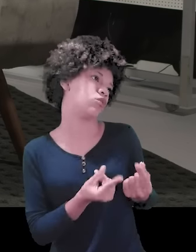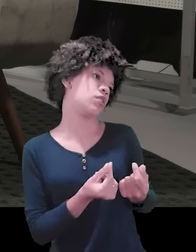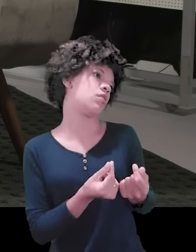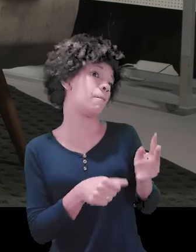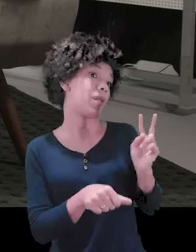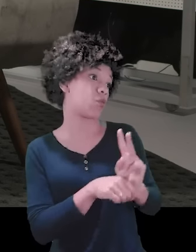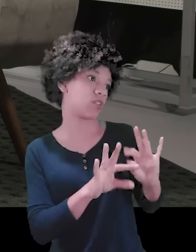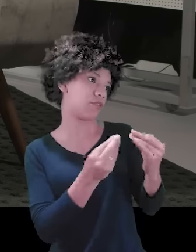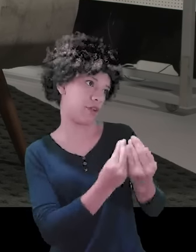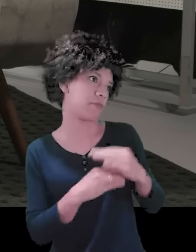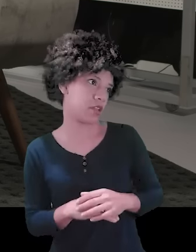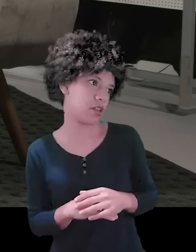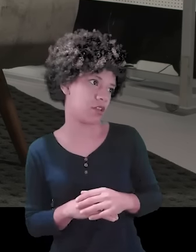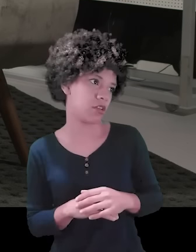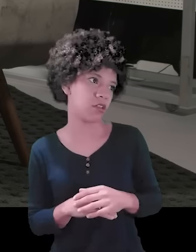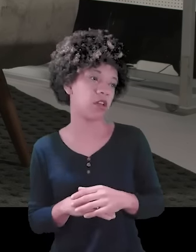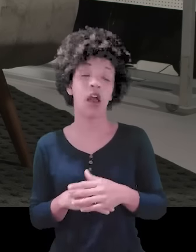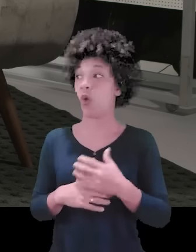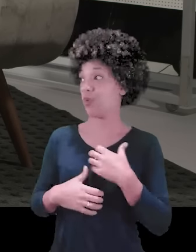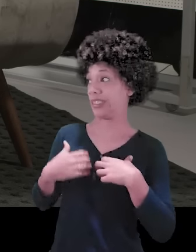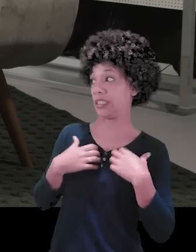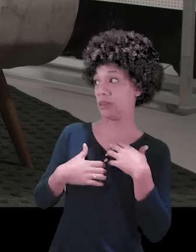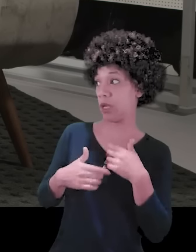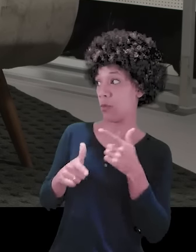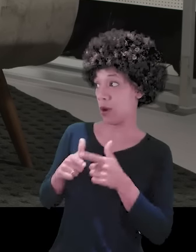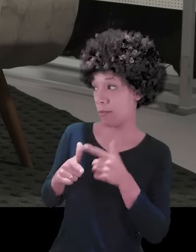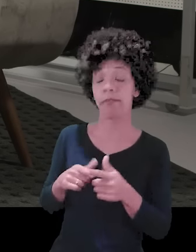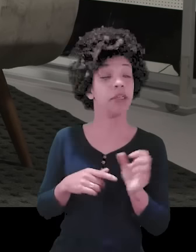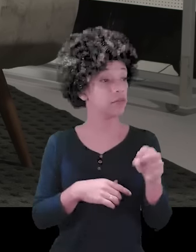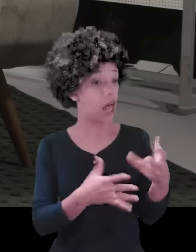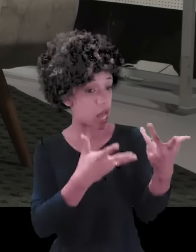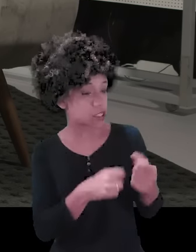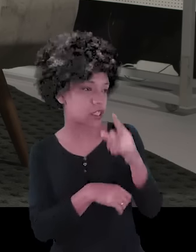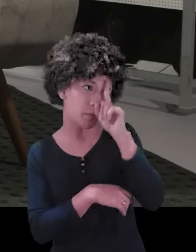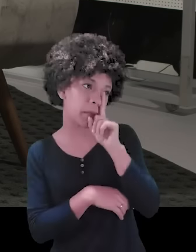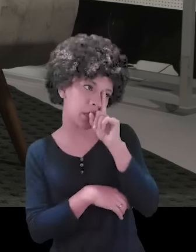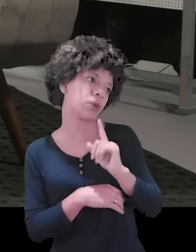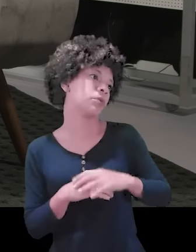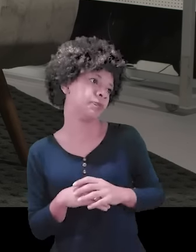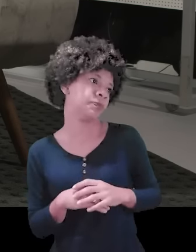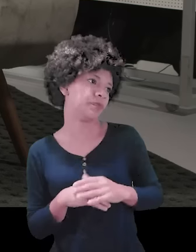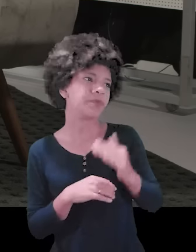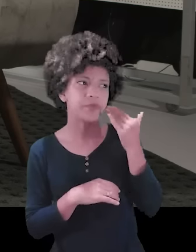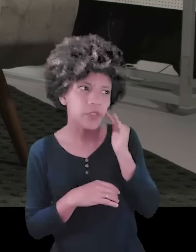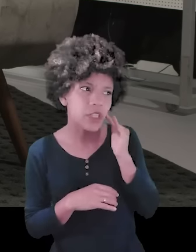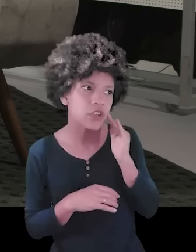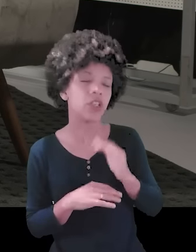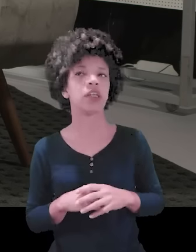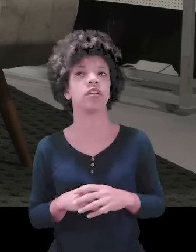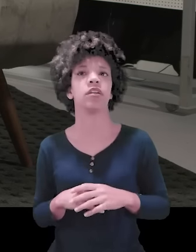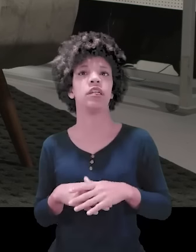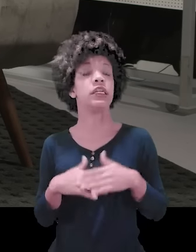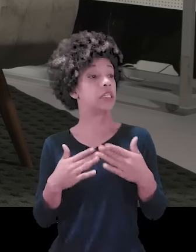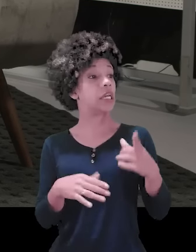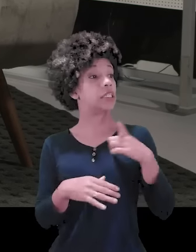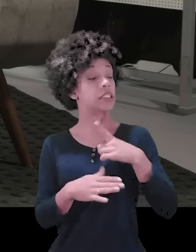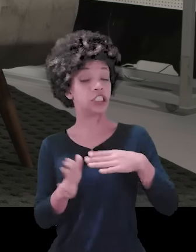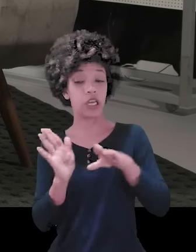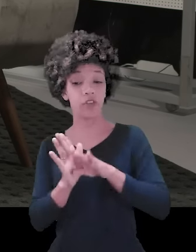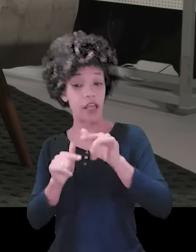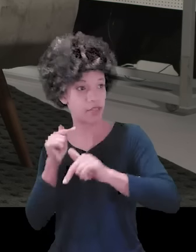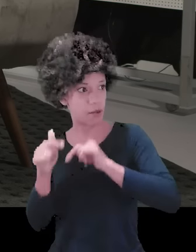entendeu era melhor do que exatamente ela aceita o risco então falha na fazer E aí chegando